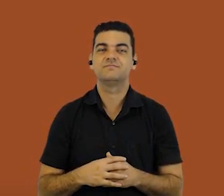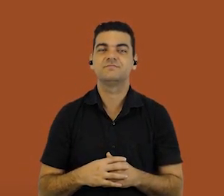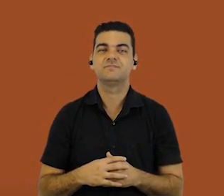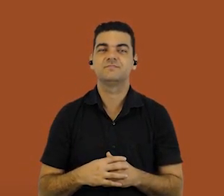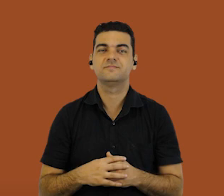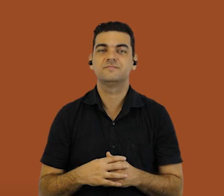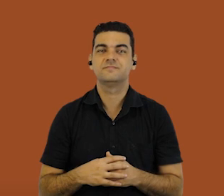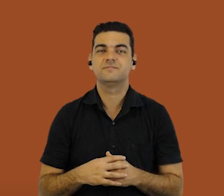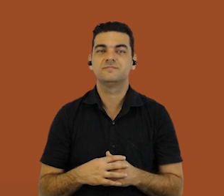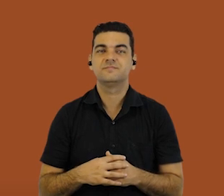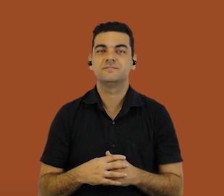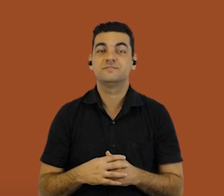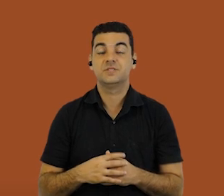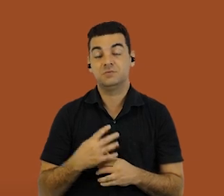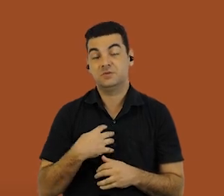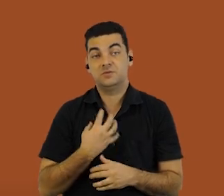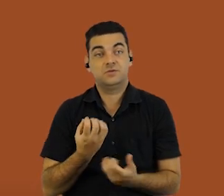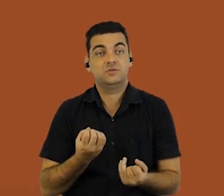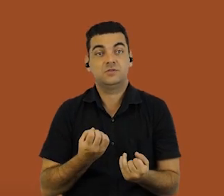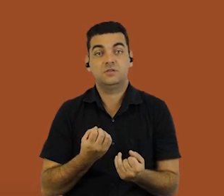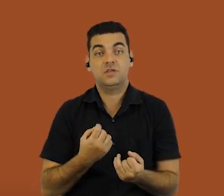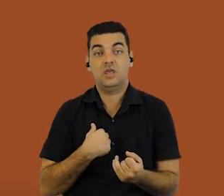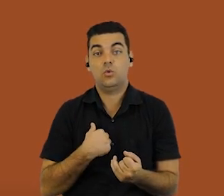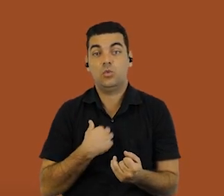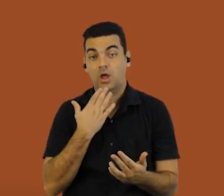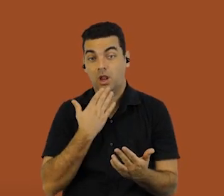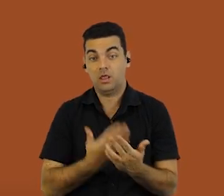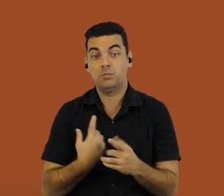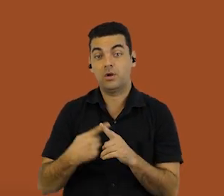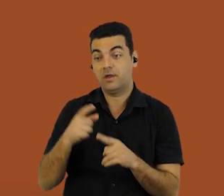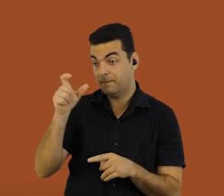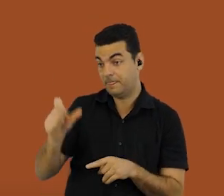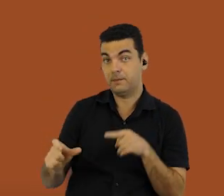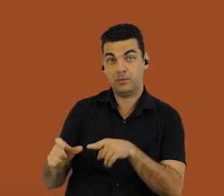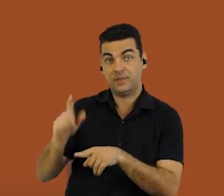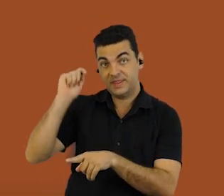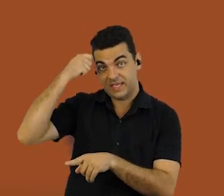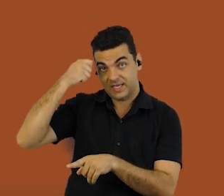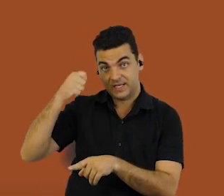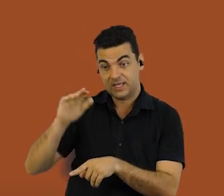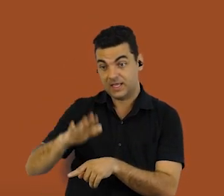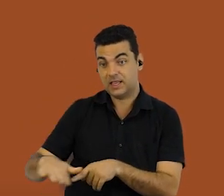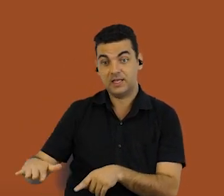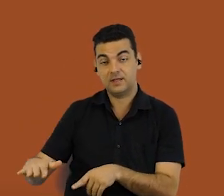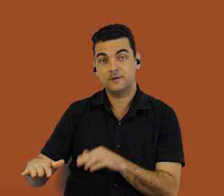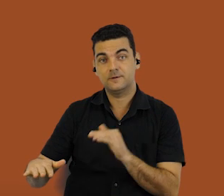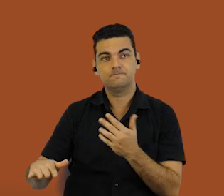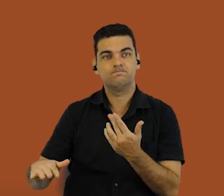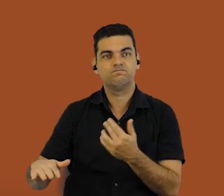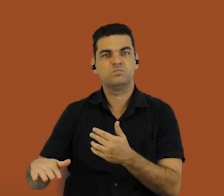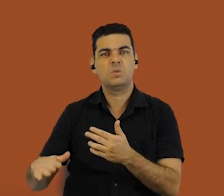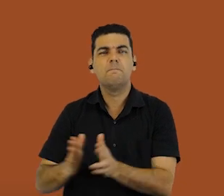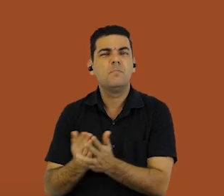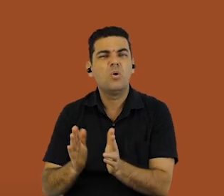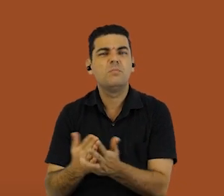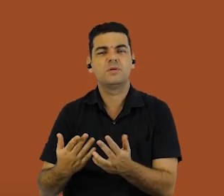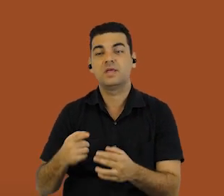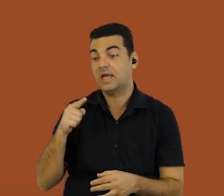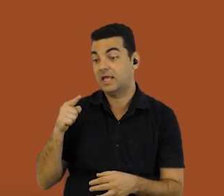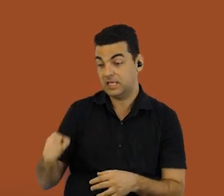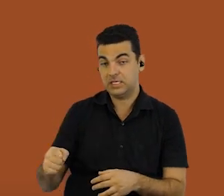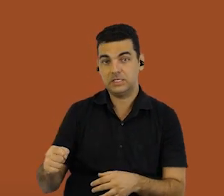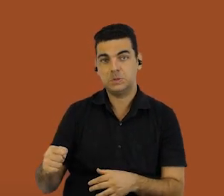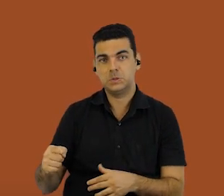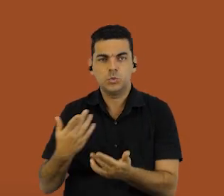eu diria, envaidecedor isso quando a gente vê um menino negro de periferia que